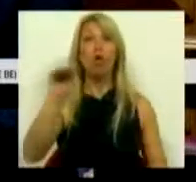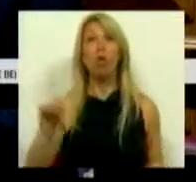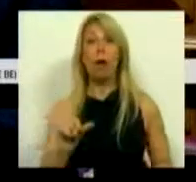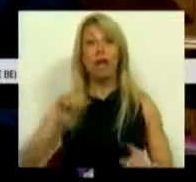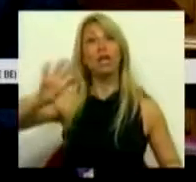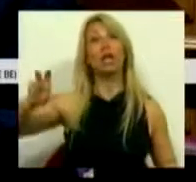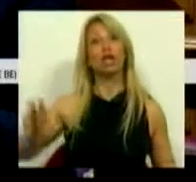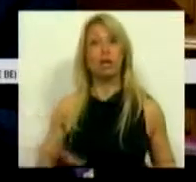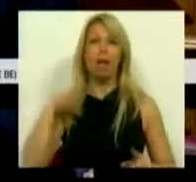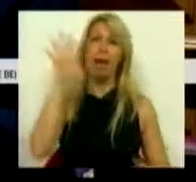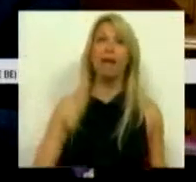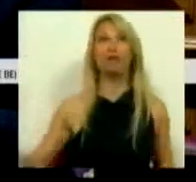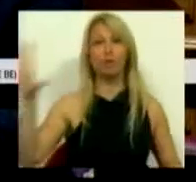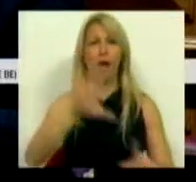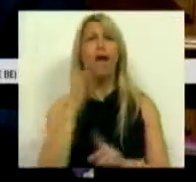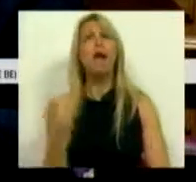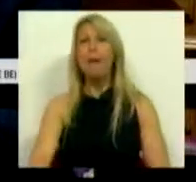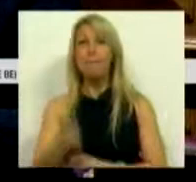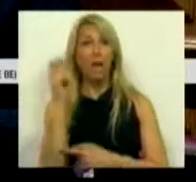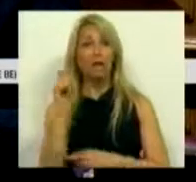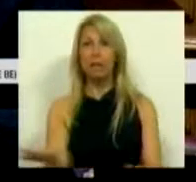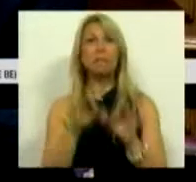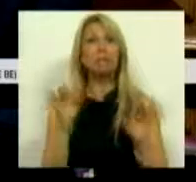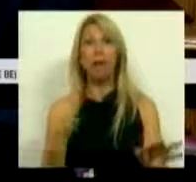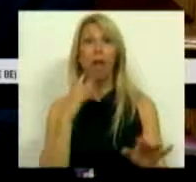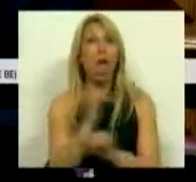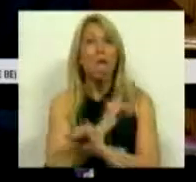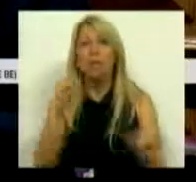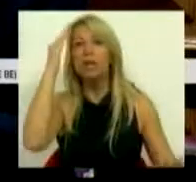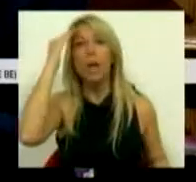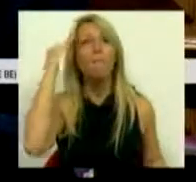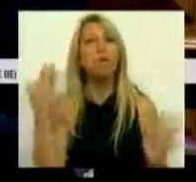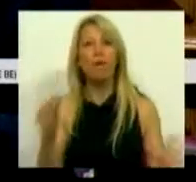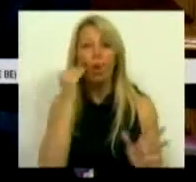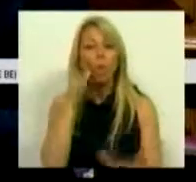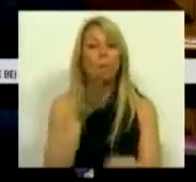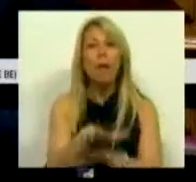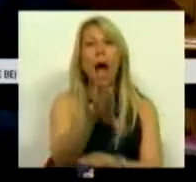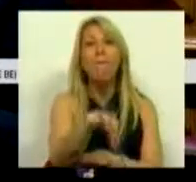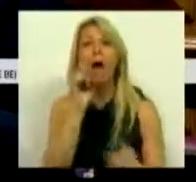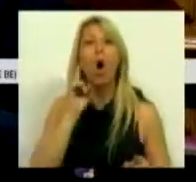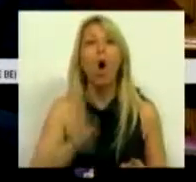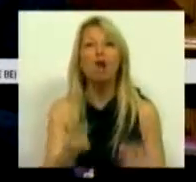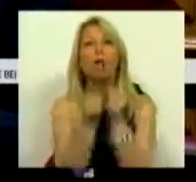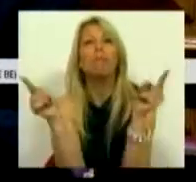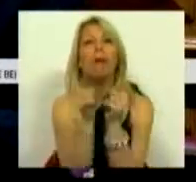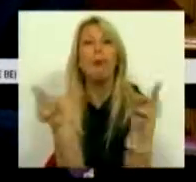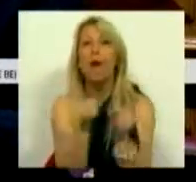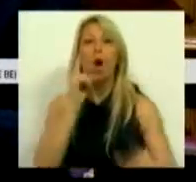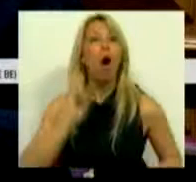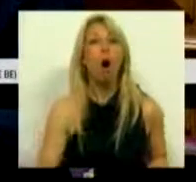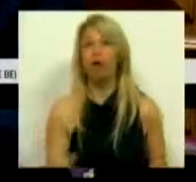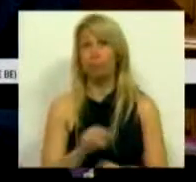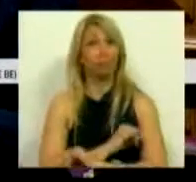uma arte de pesca cega, que não é capaz de prever nem a espécie capturada, nem a sua dimensão, e